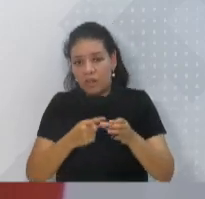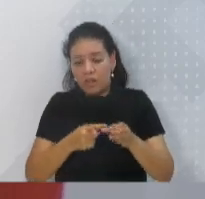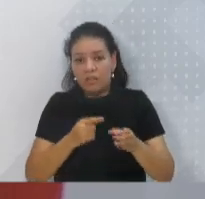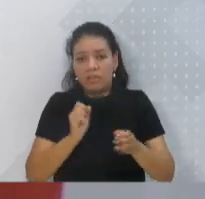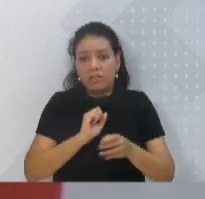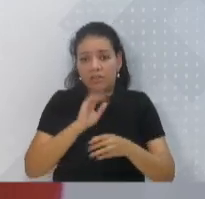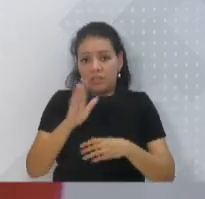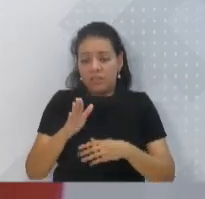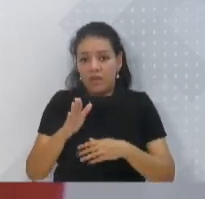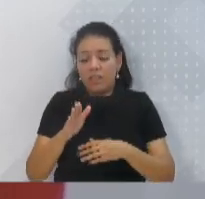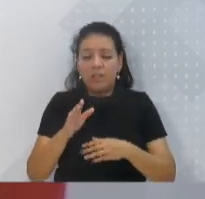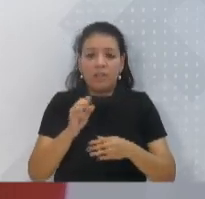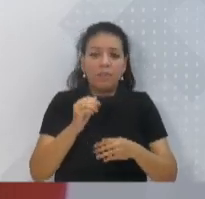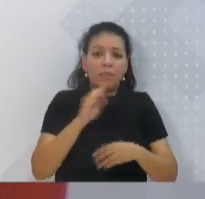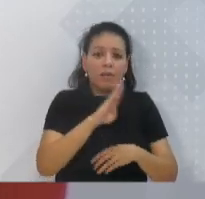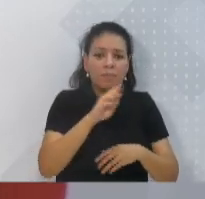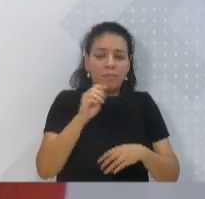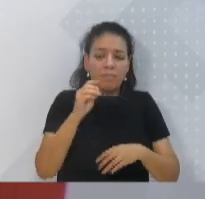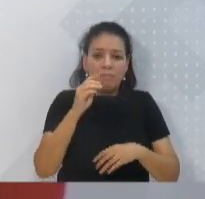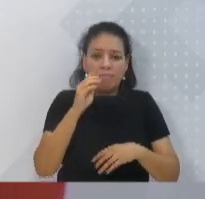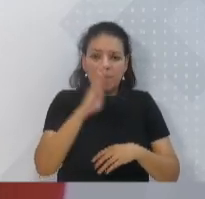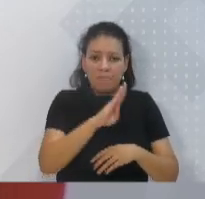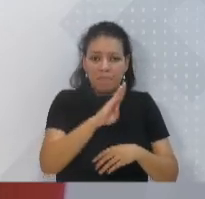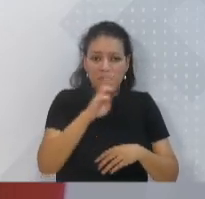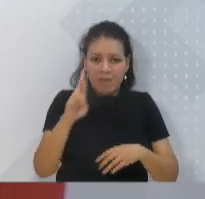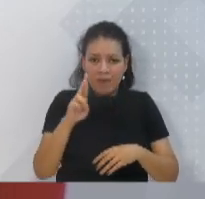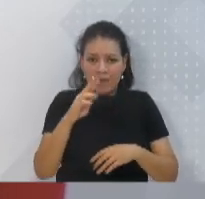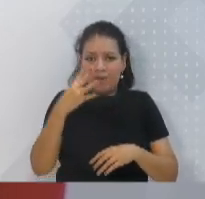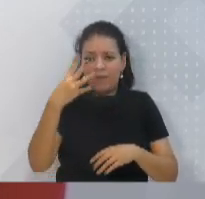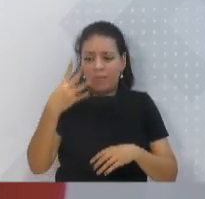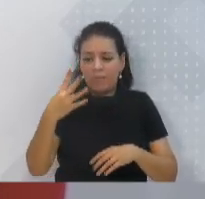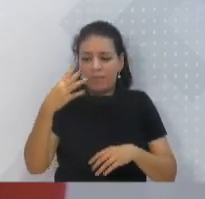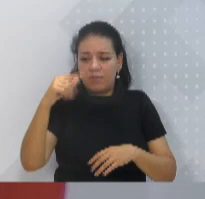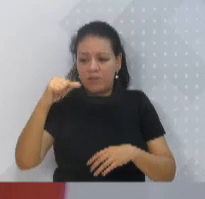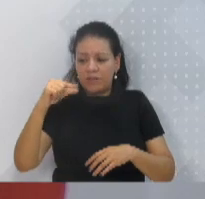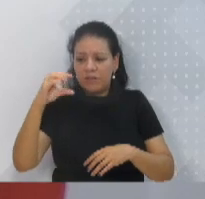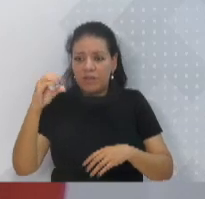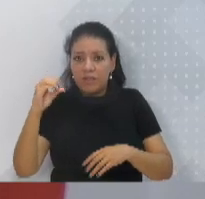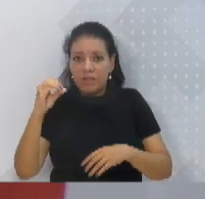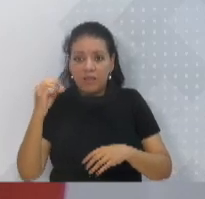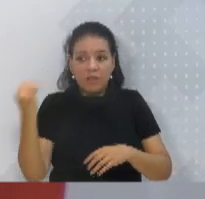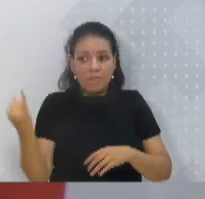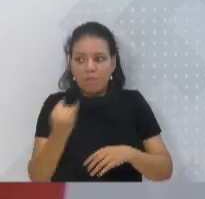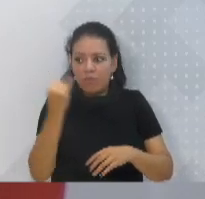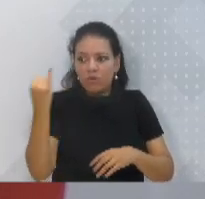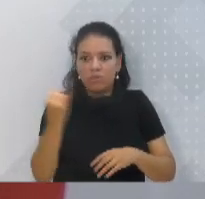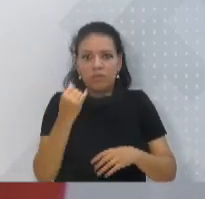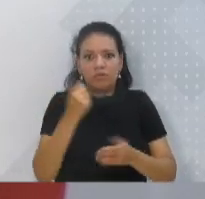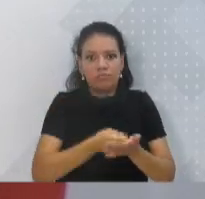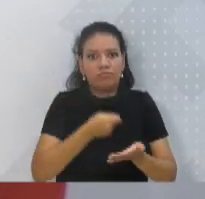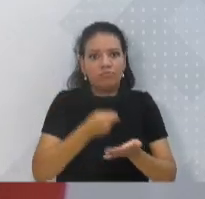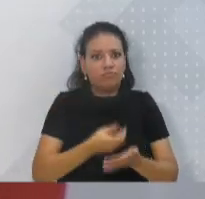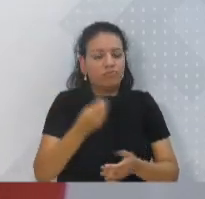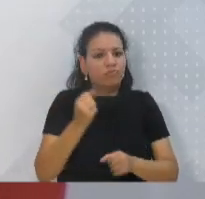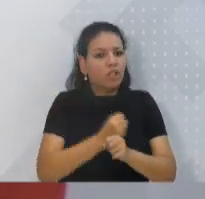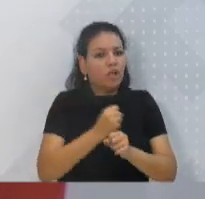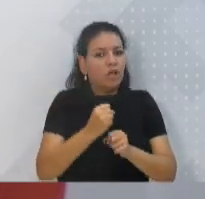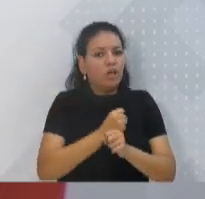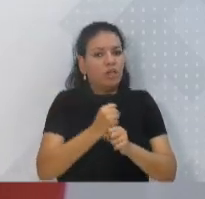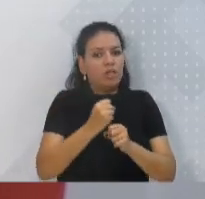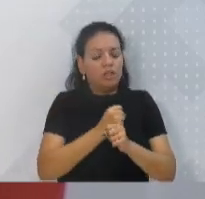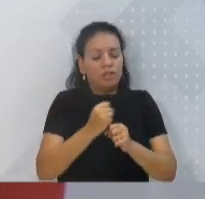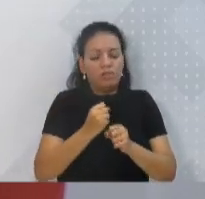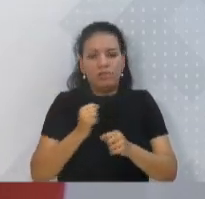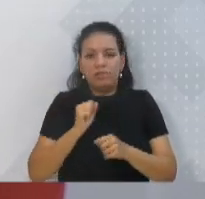Badenfurt pela BR-470. Obra importante, vereador, que nós estamos cobrando há muito tempo. E a saída ali